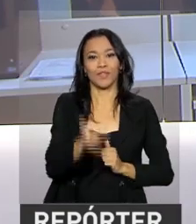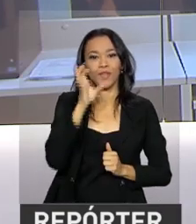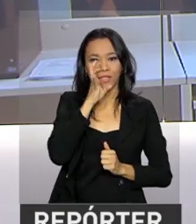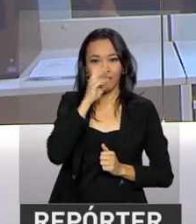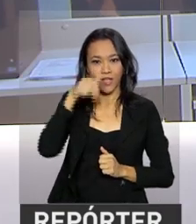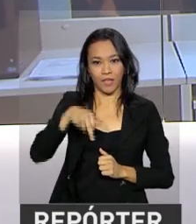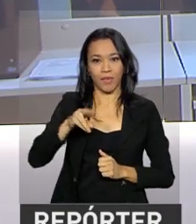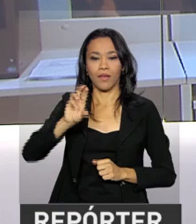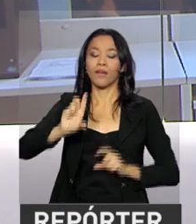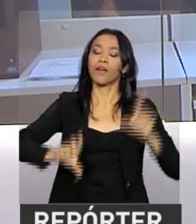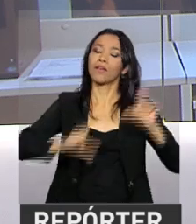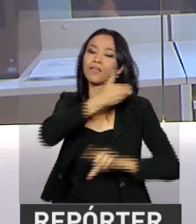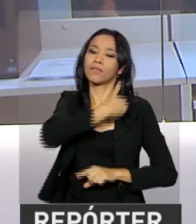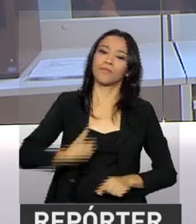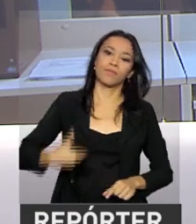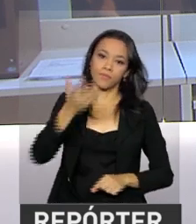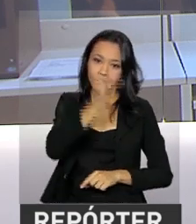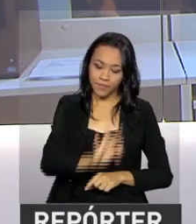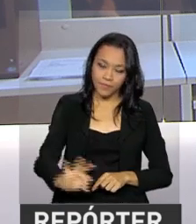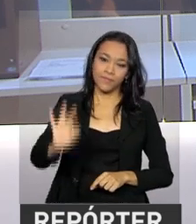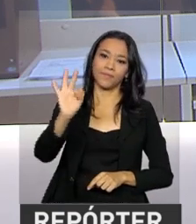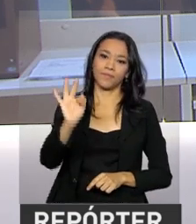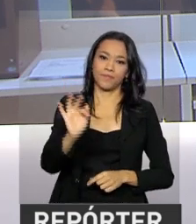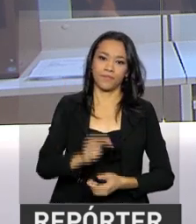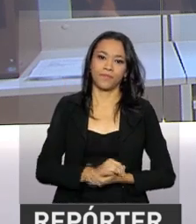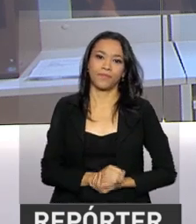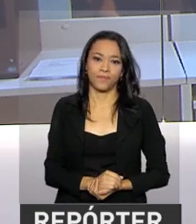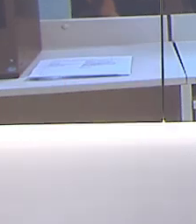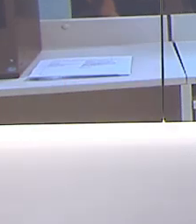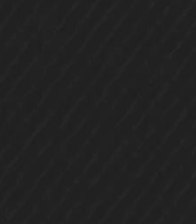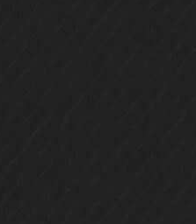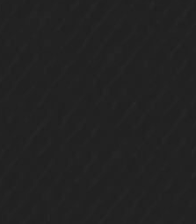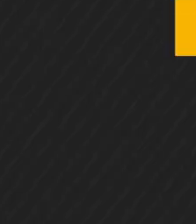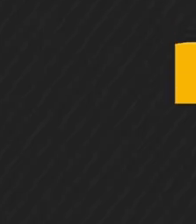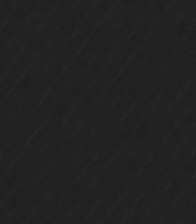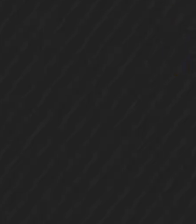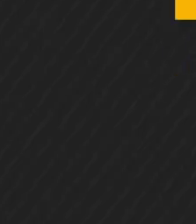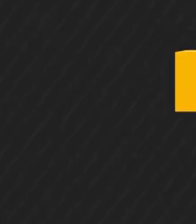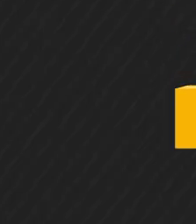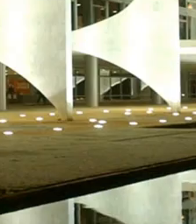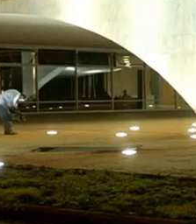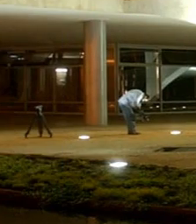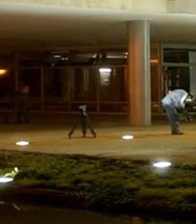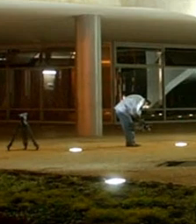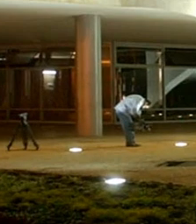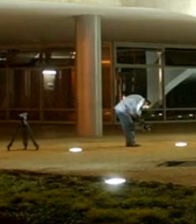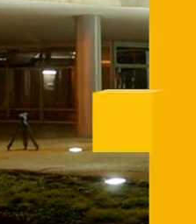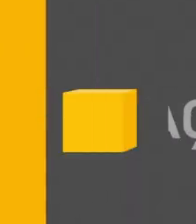gente aqui na NBR, a TV do Governo Federal. Música